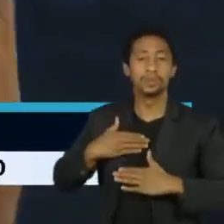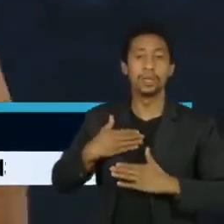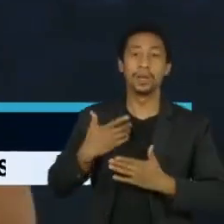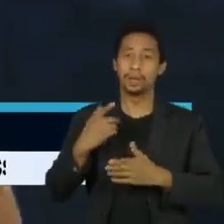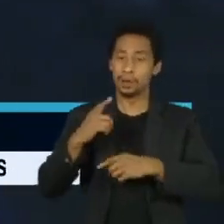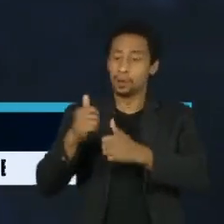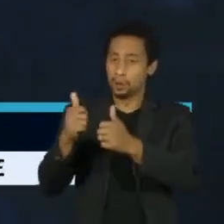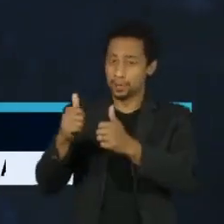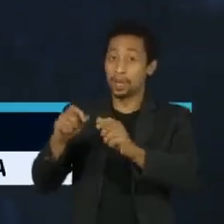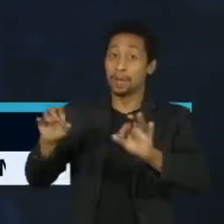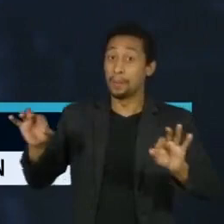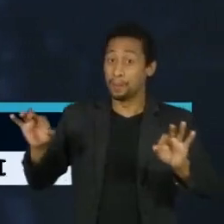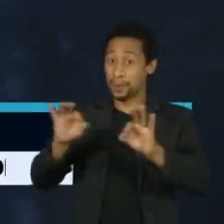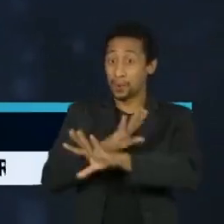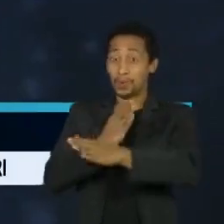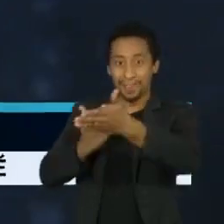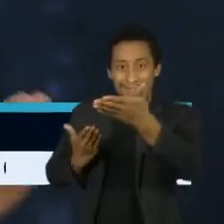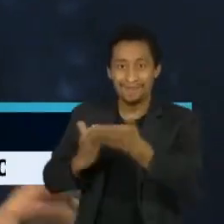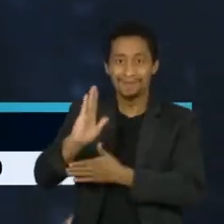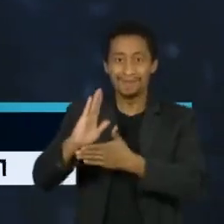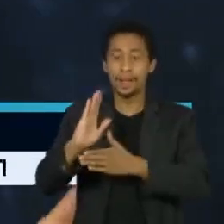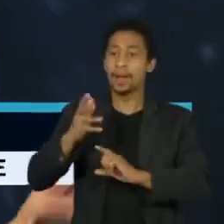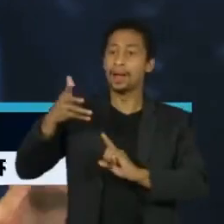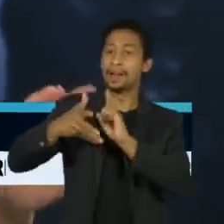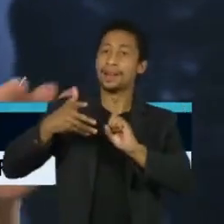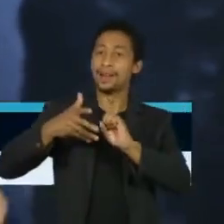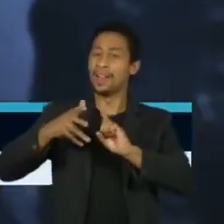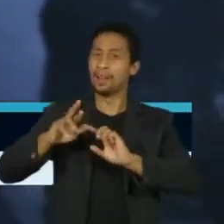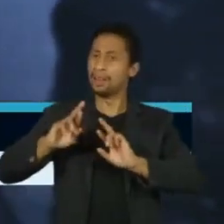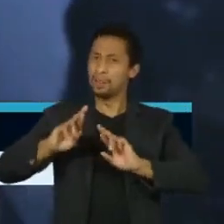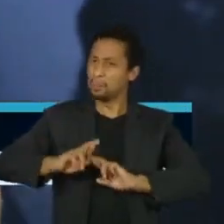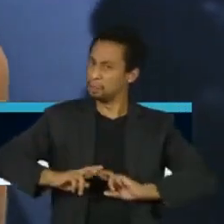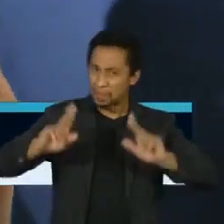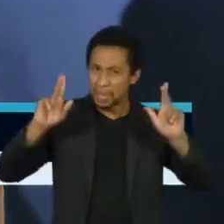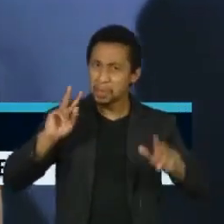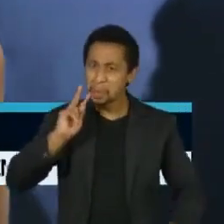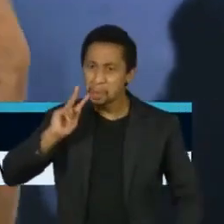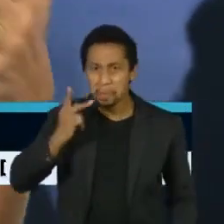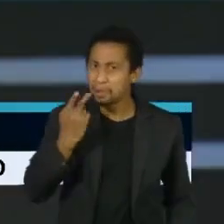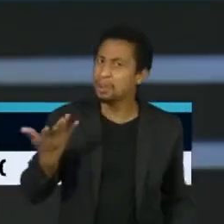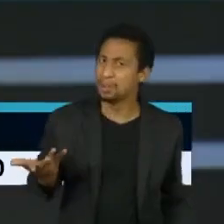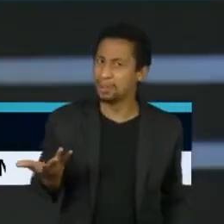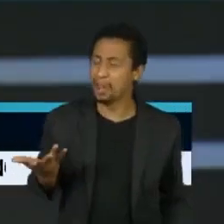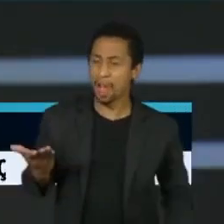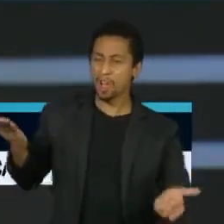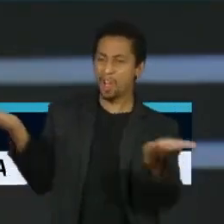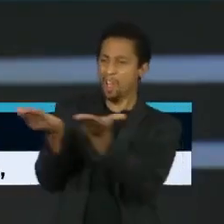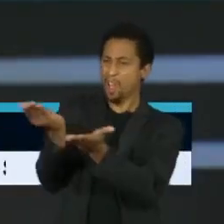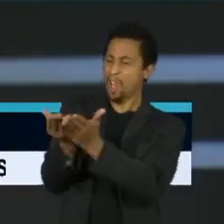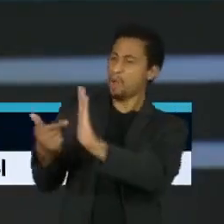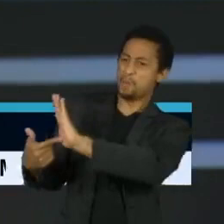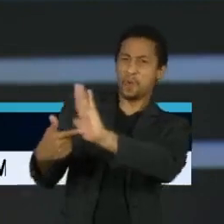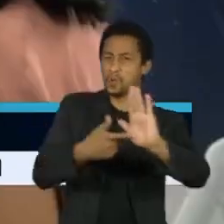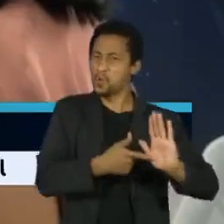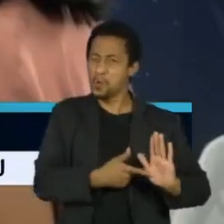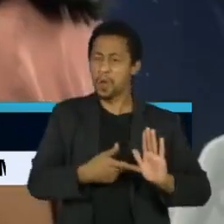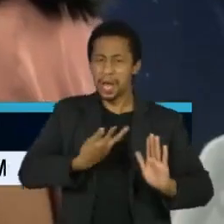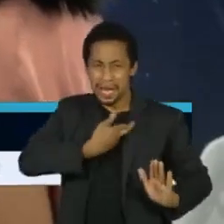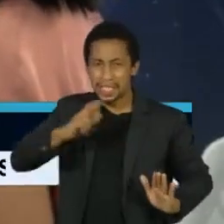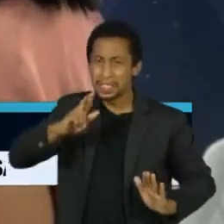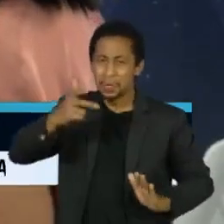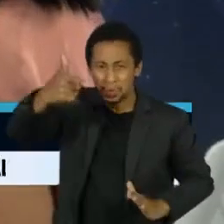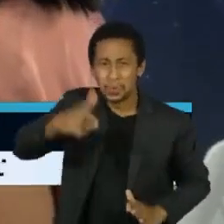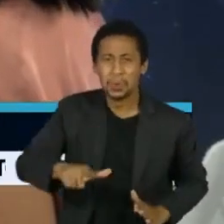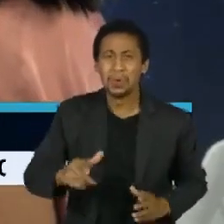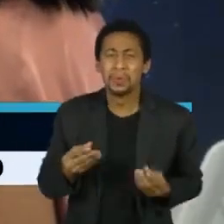no discurso da vitória, o tom mudou rapidinho e a religião gritou, falou mais alto de novo. A religião não